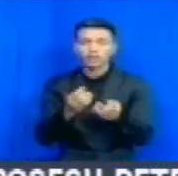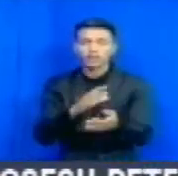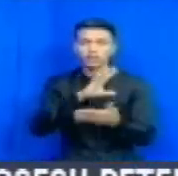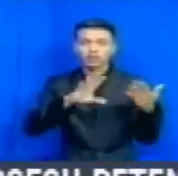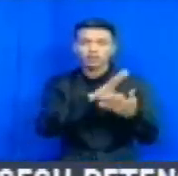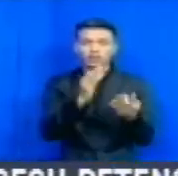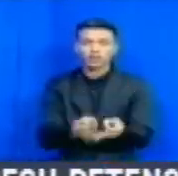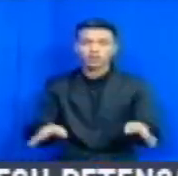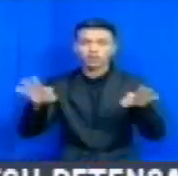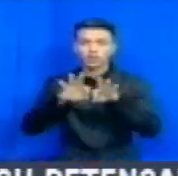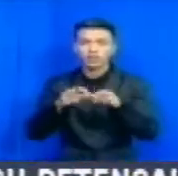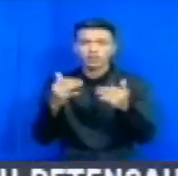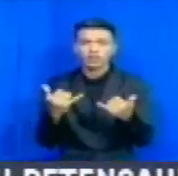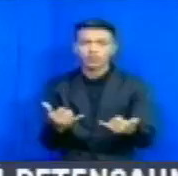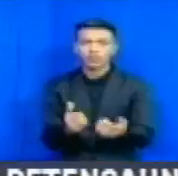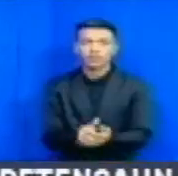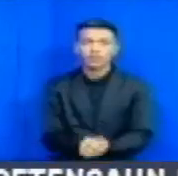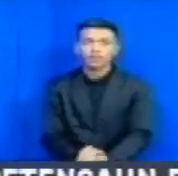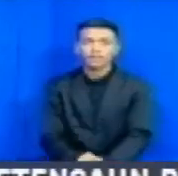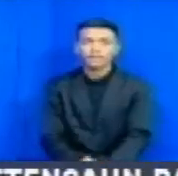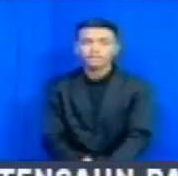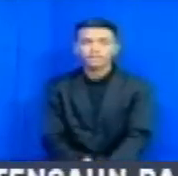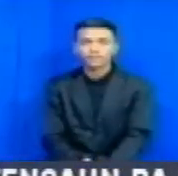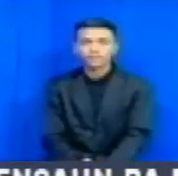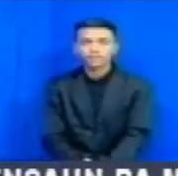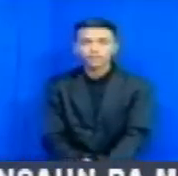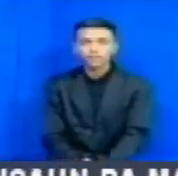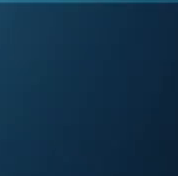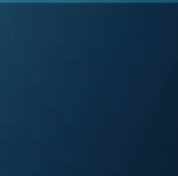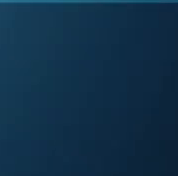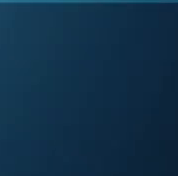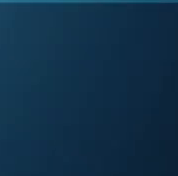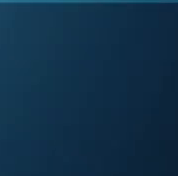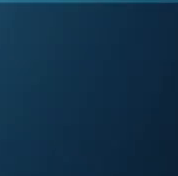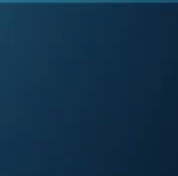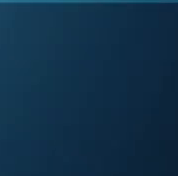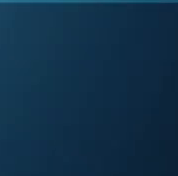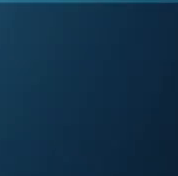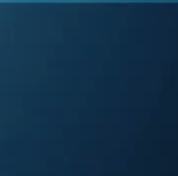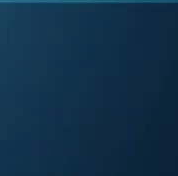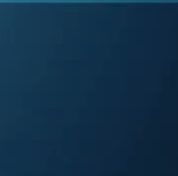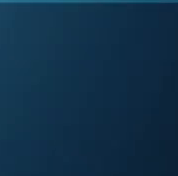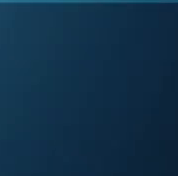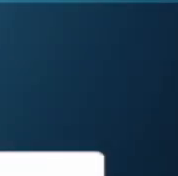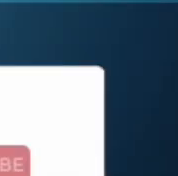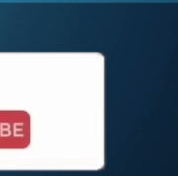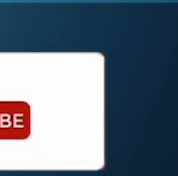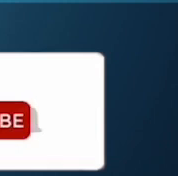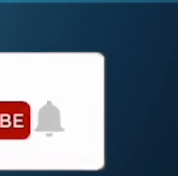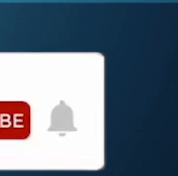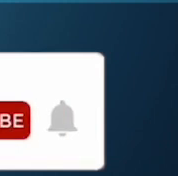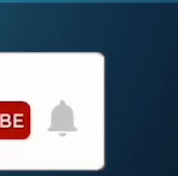né? Juvenal da Silva, João da Costa, ba Erteteli. A tu retang informação factuais